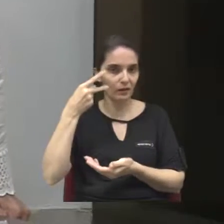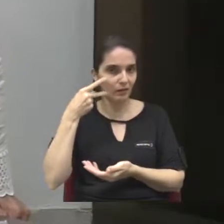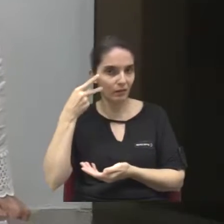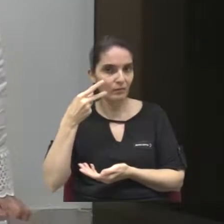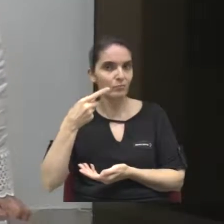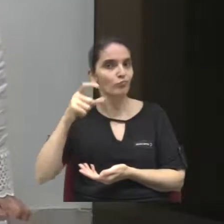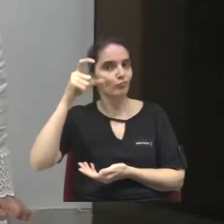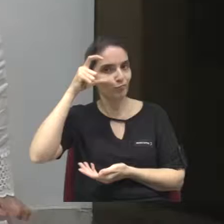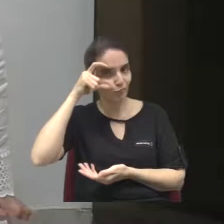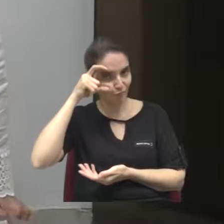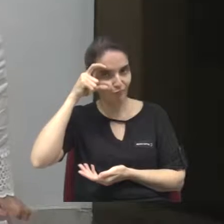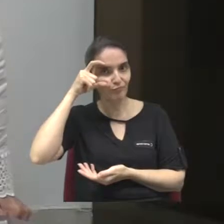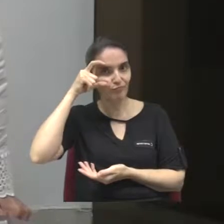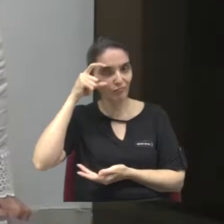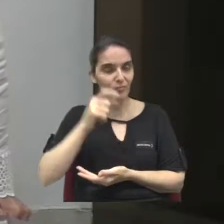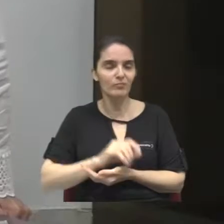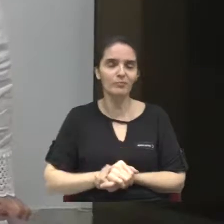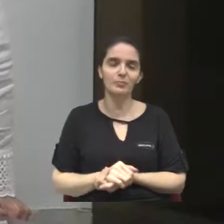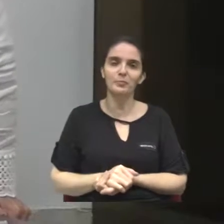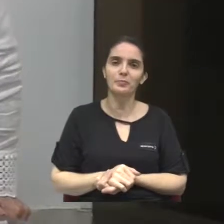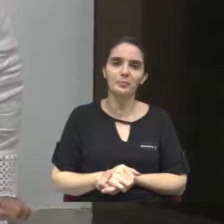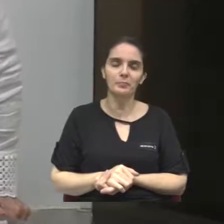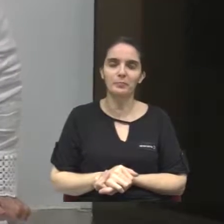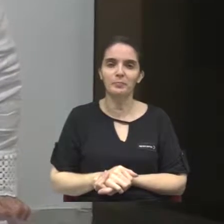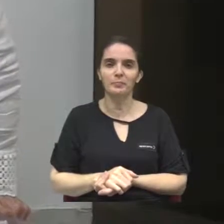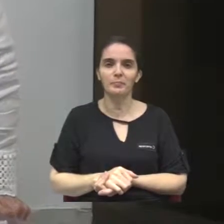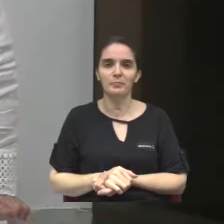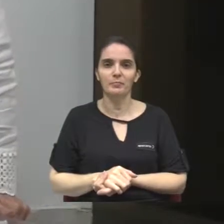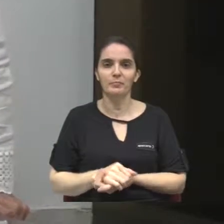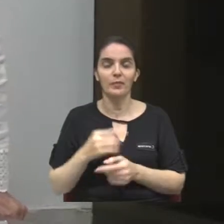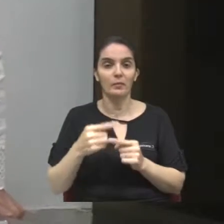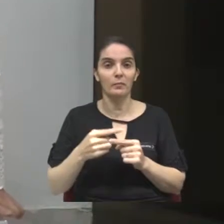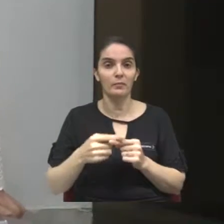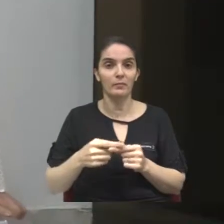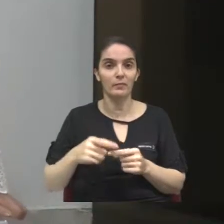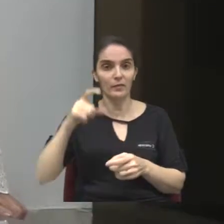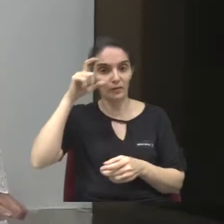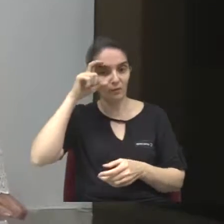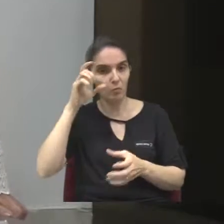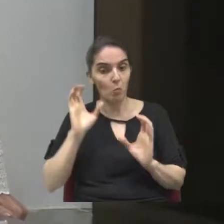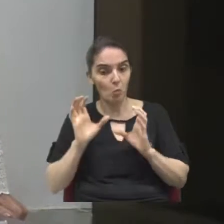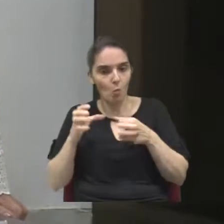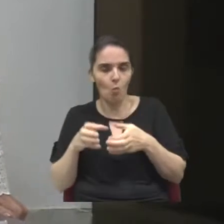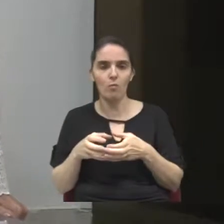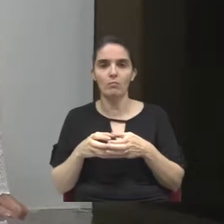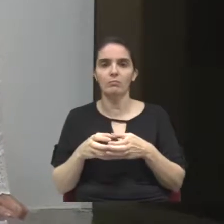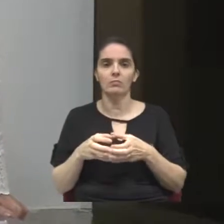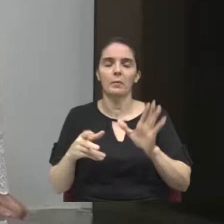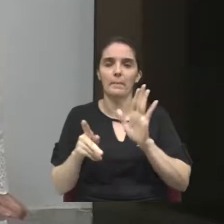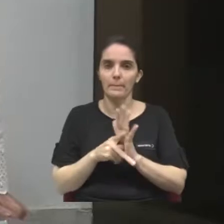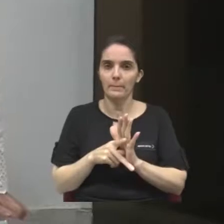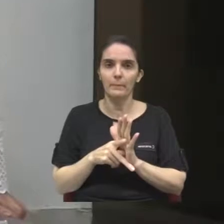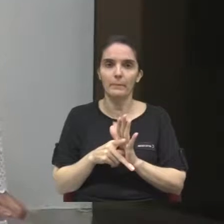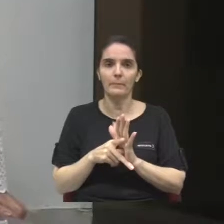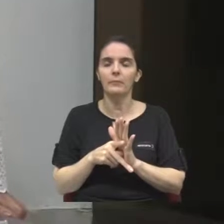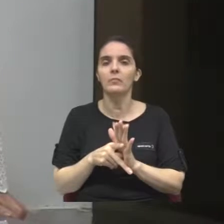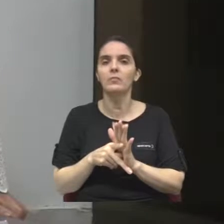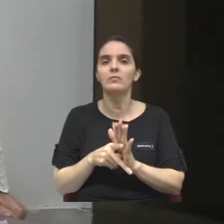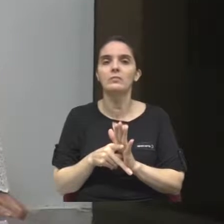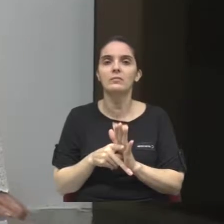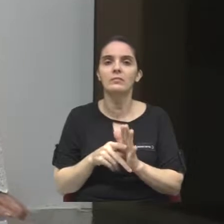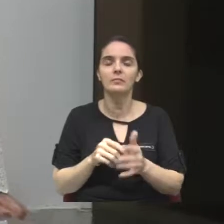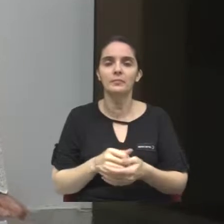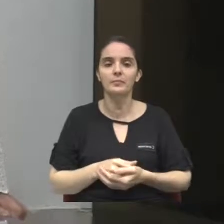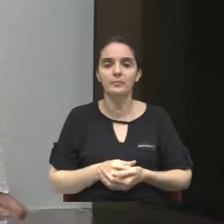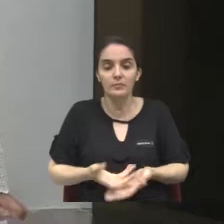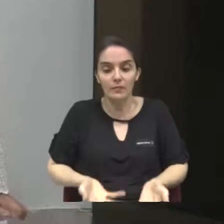Zain. À frente com sua equipe, tem trazido contribuição